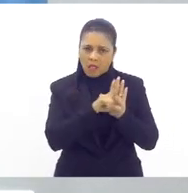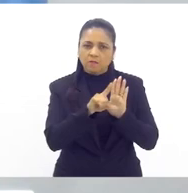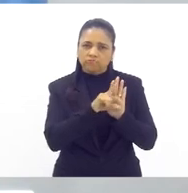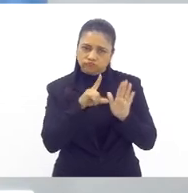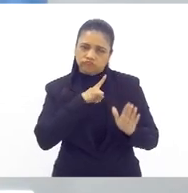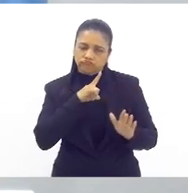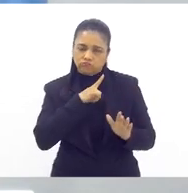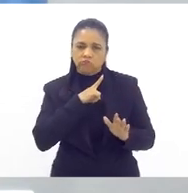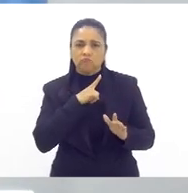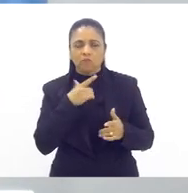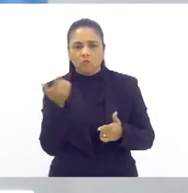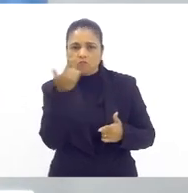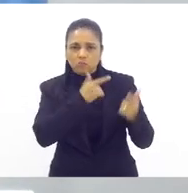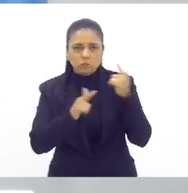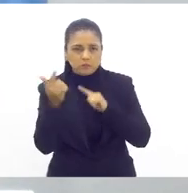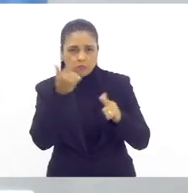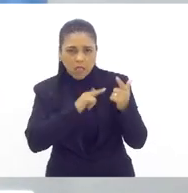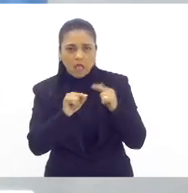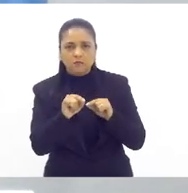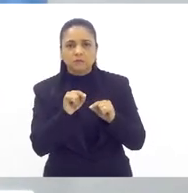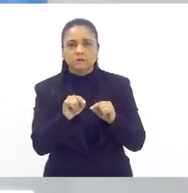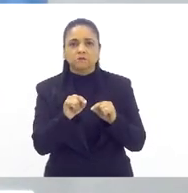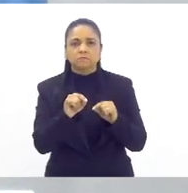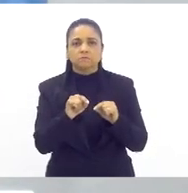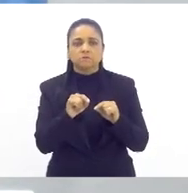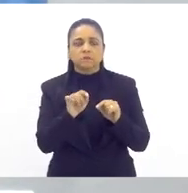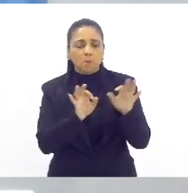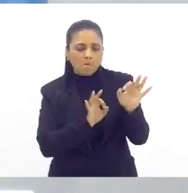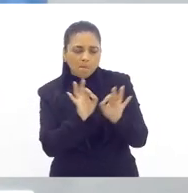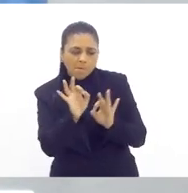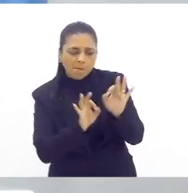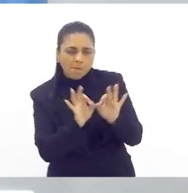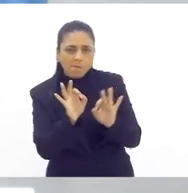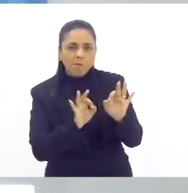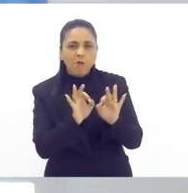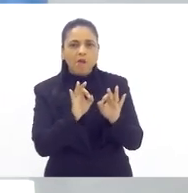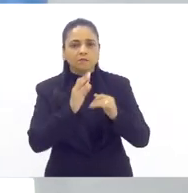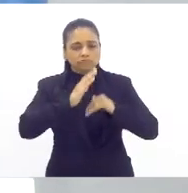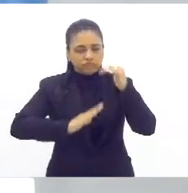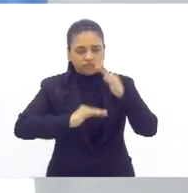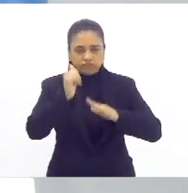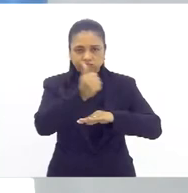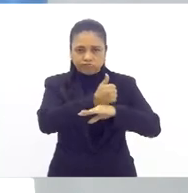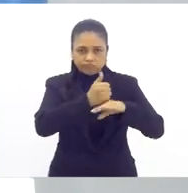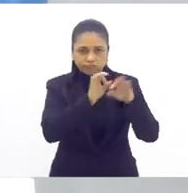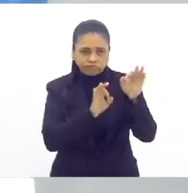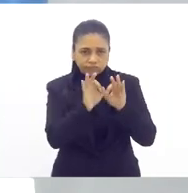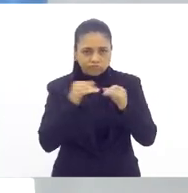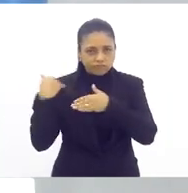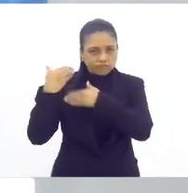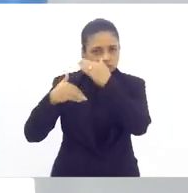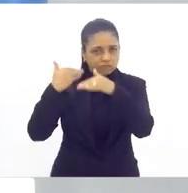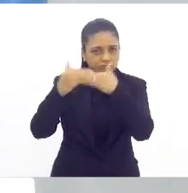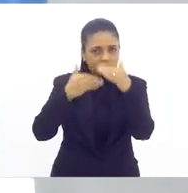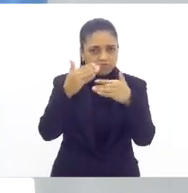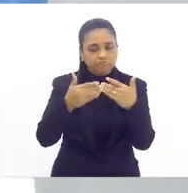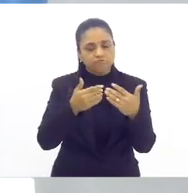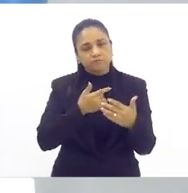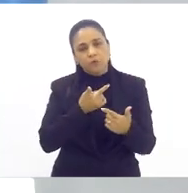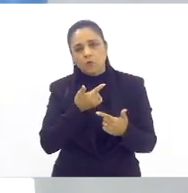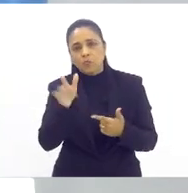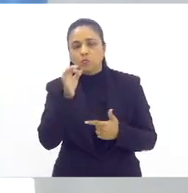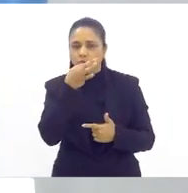consegue que está aqui né falando sobre plano de cargos de carreiras e e demais